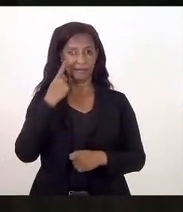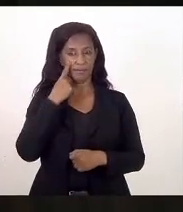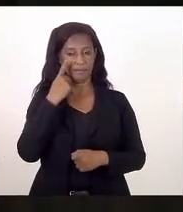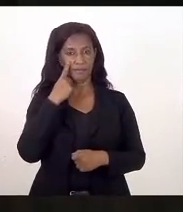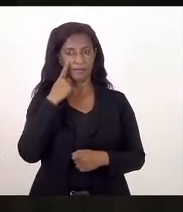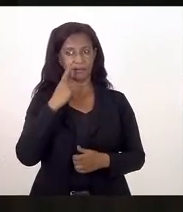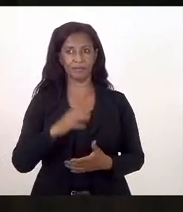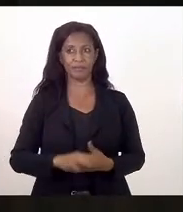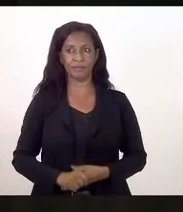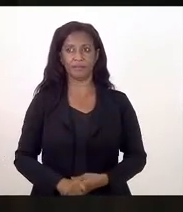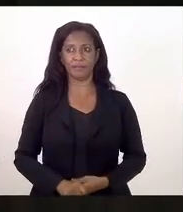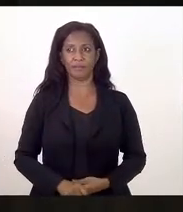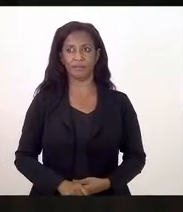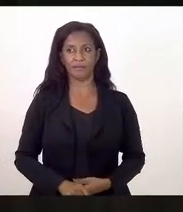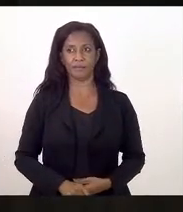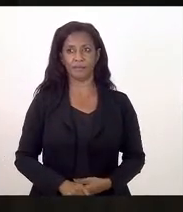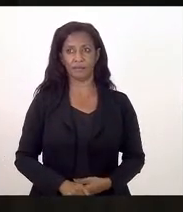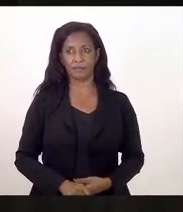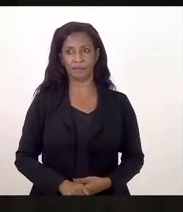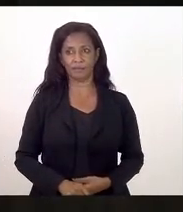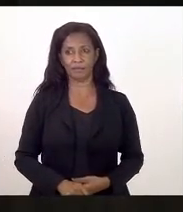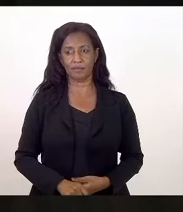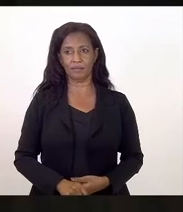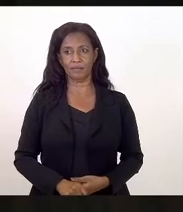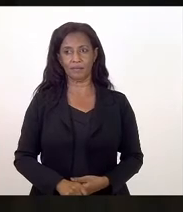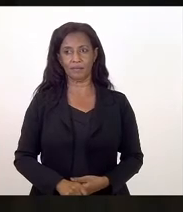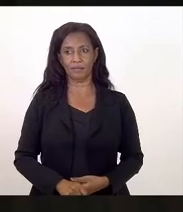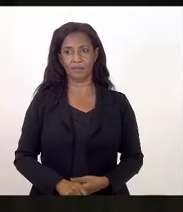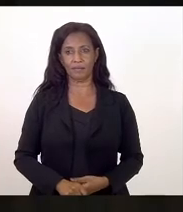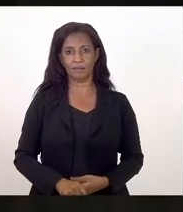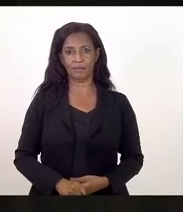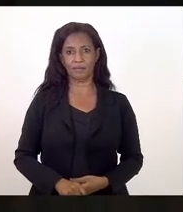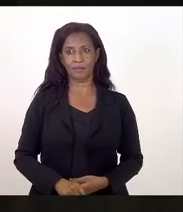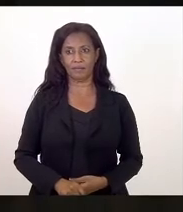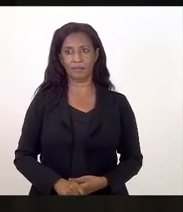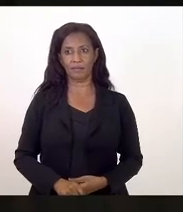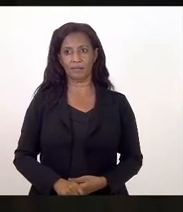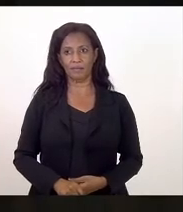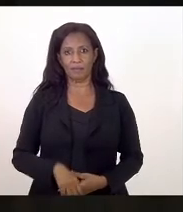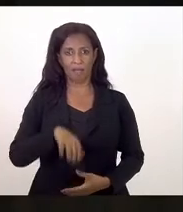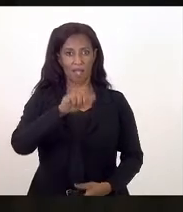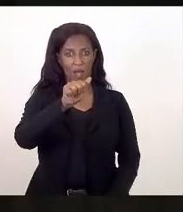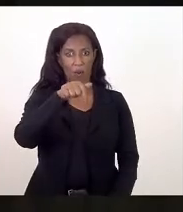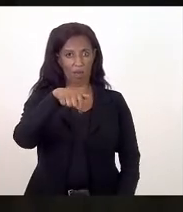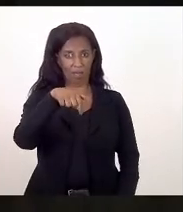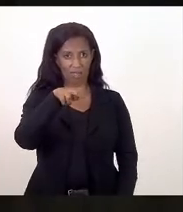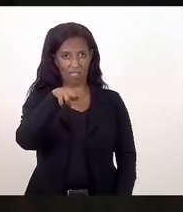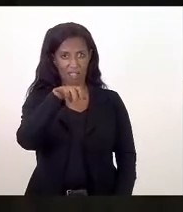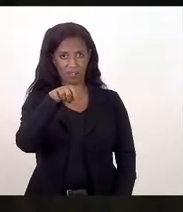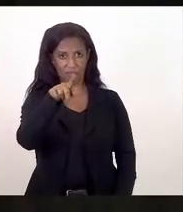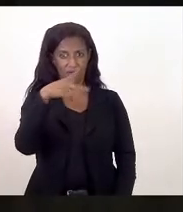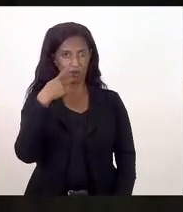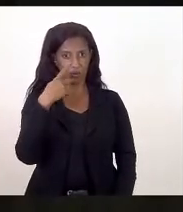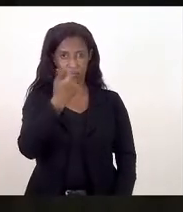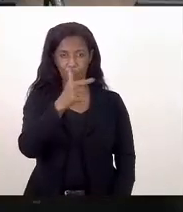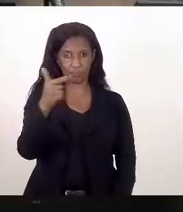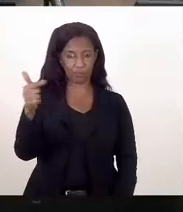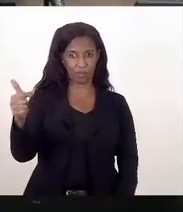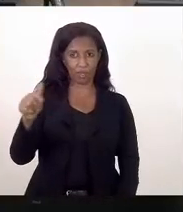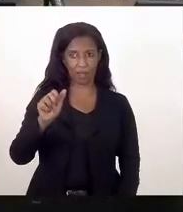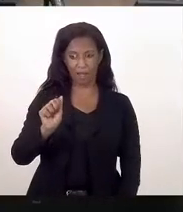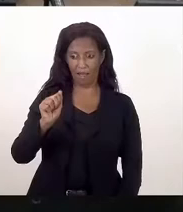Aí nós vamos... Em relação aos anexos que a vossa excelência está dizendo que não tem. Não, mas é...